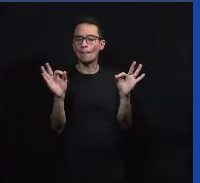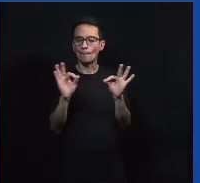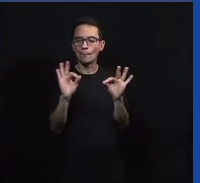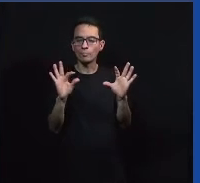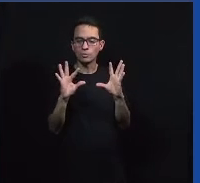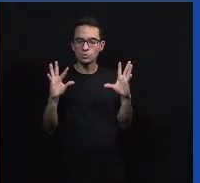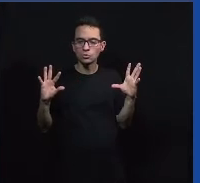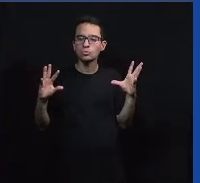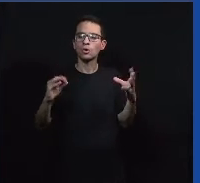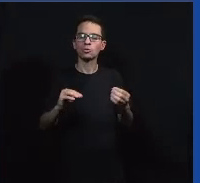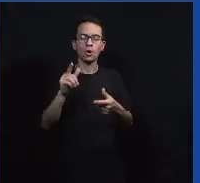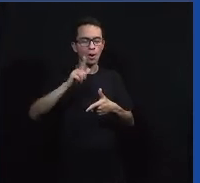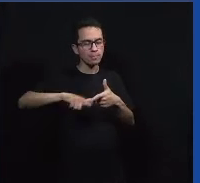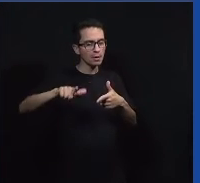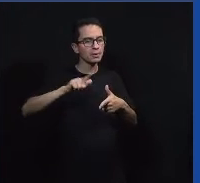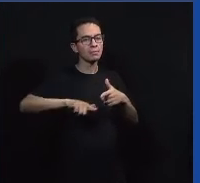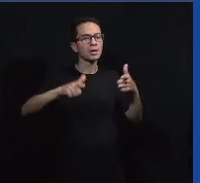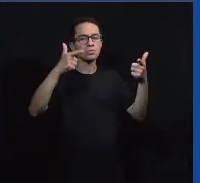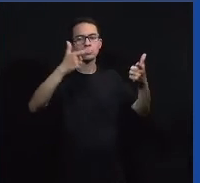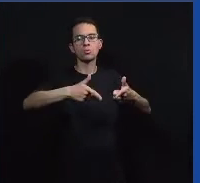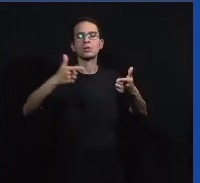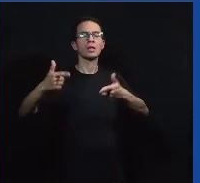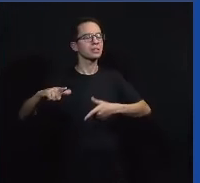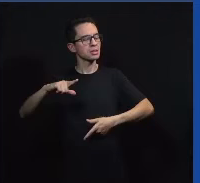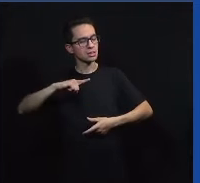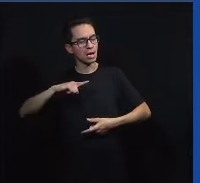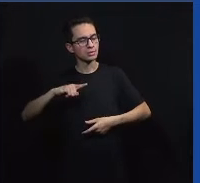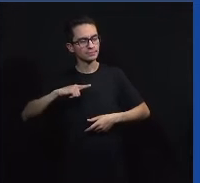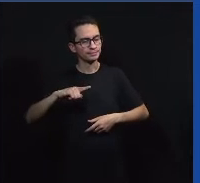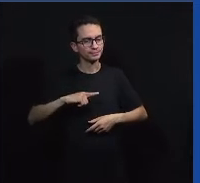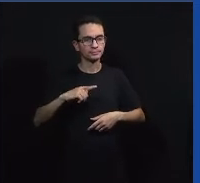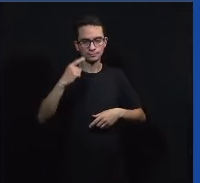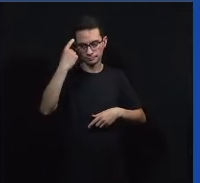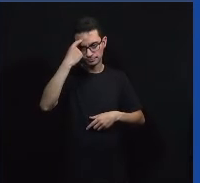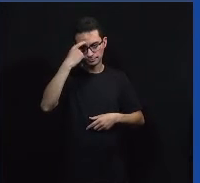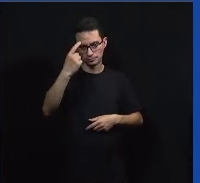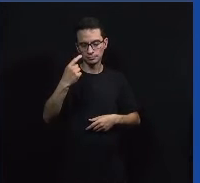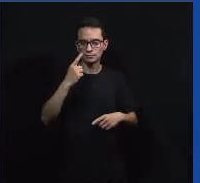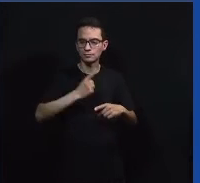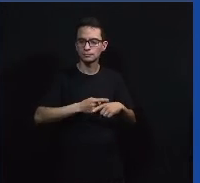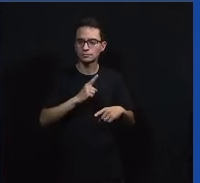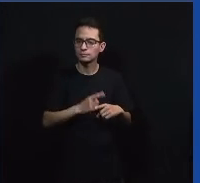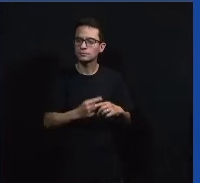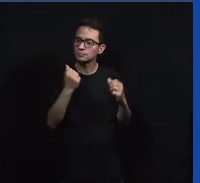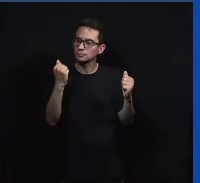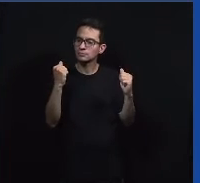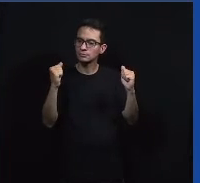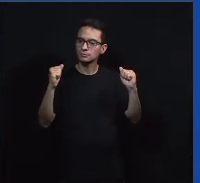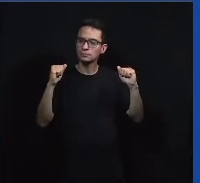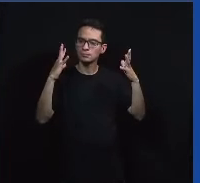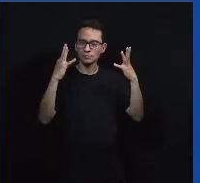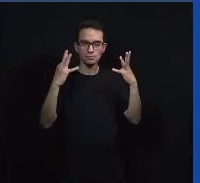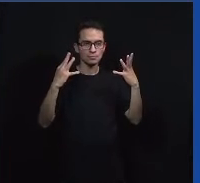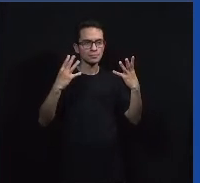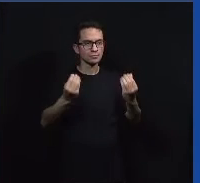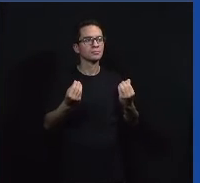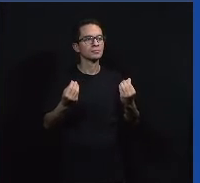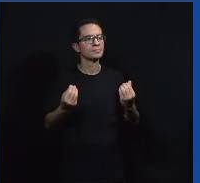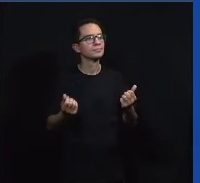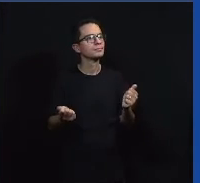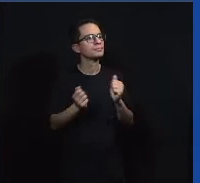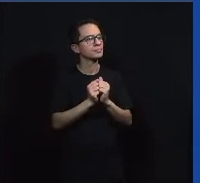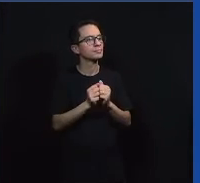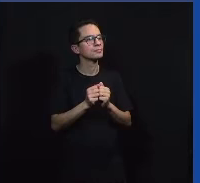as questões locais, né, num município de médio porte, que eram muito fortes. E daí, só complementando o que o